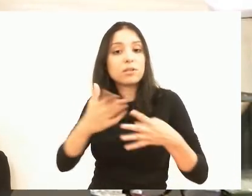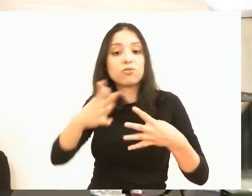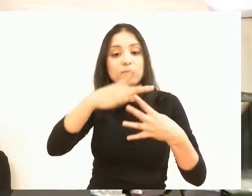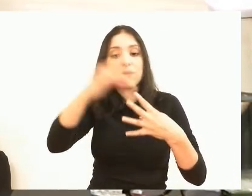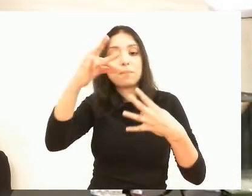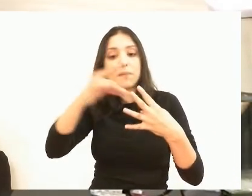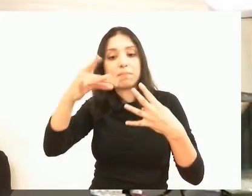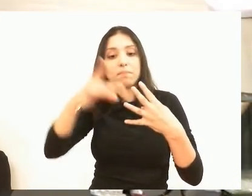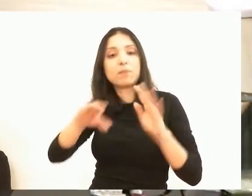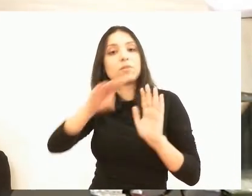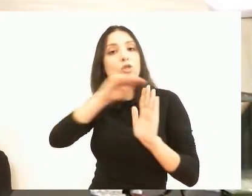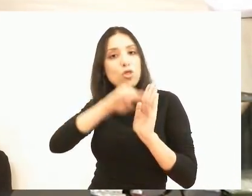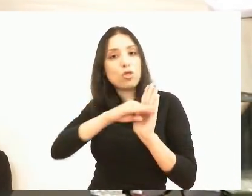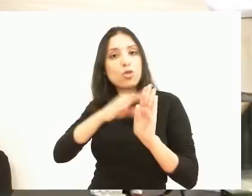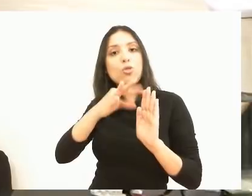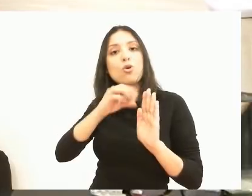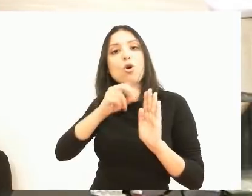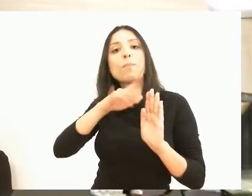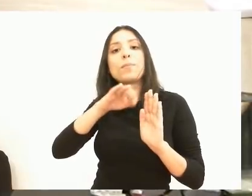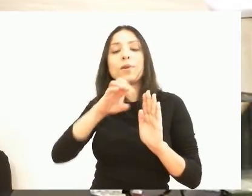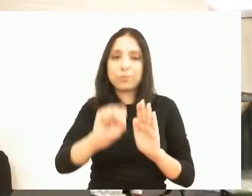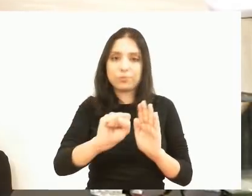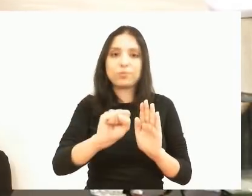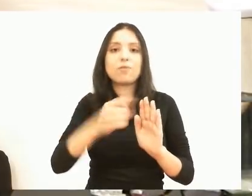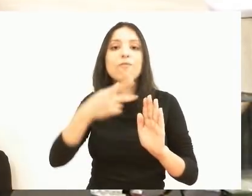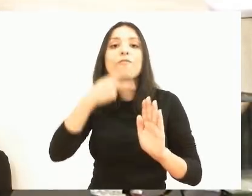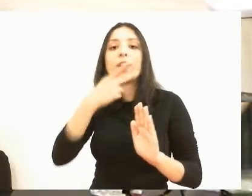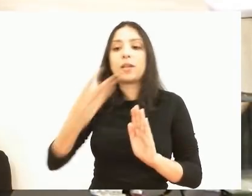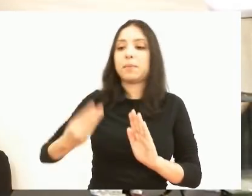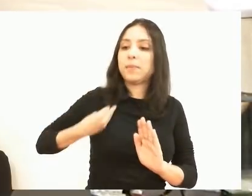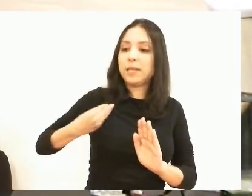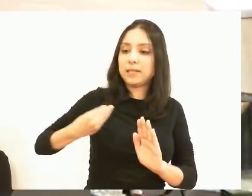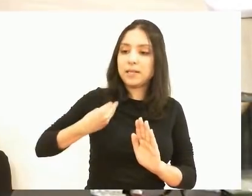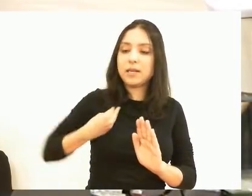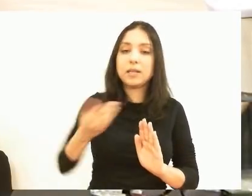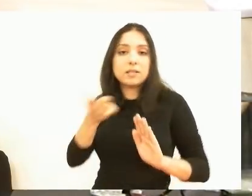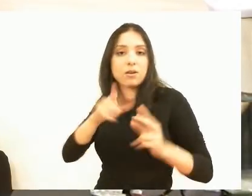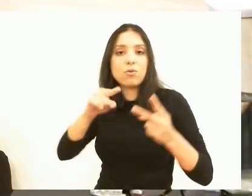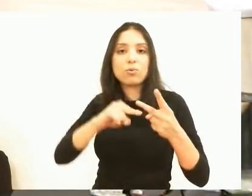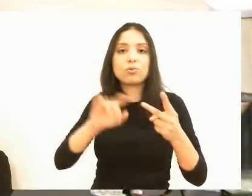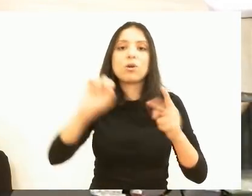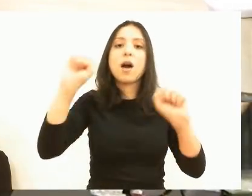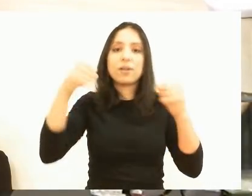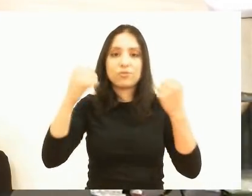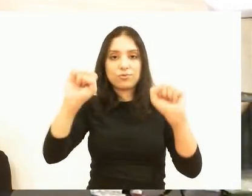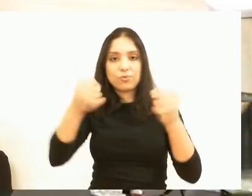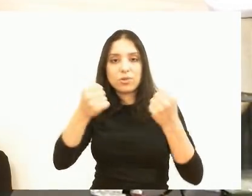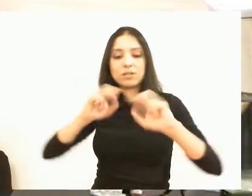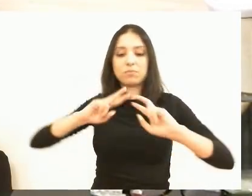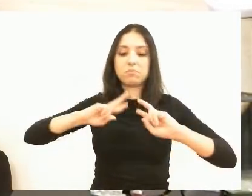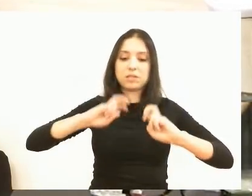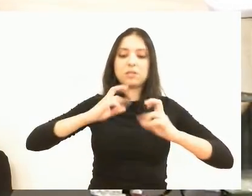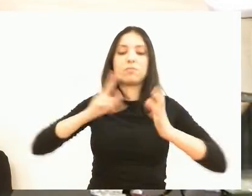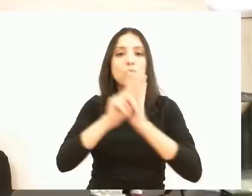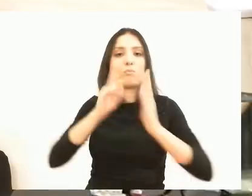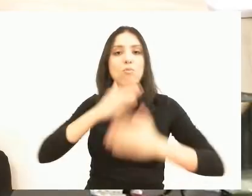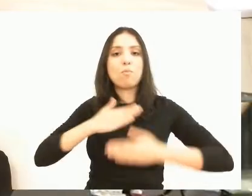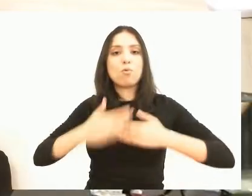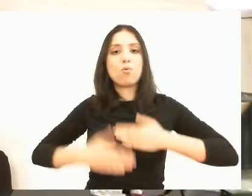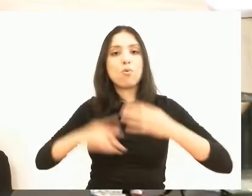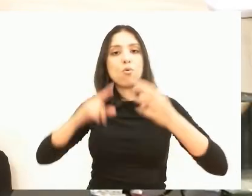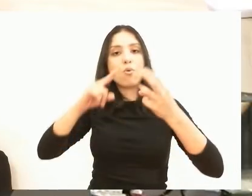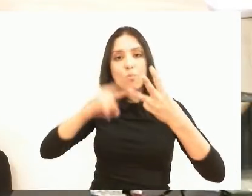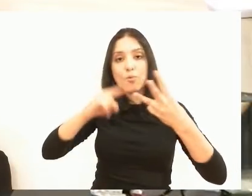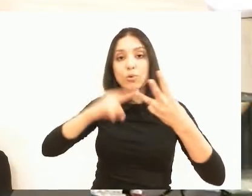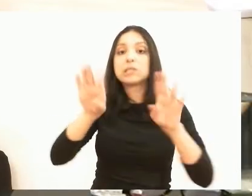considerando falei já de um tópico que a presença falei de outro tópico articulação reconhecendo no próprio corpo em um tópico